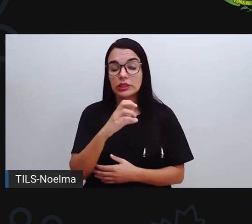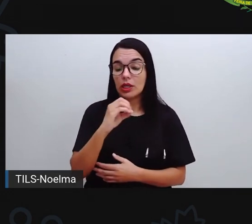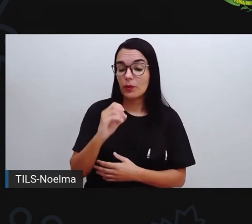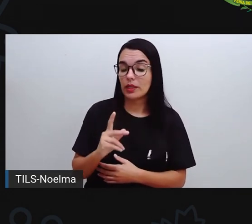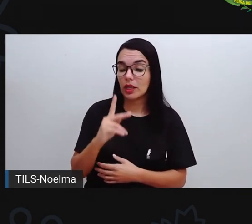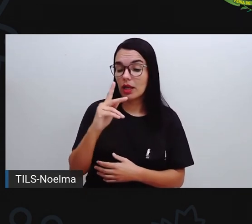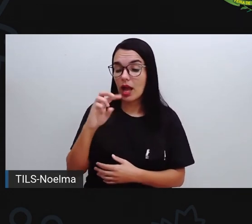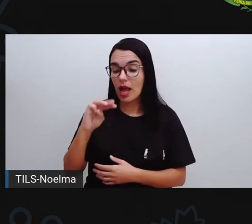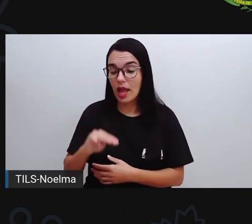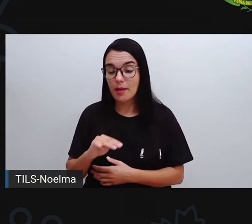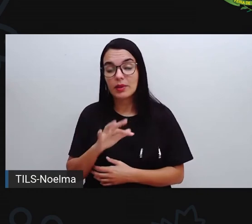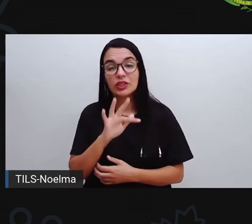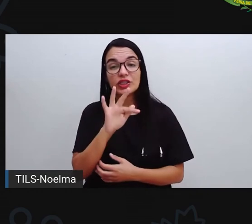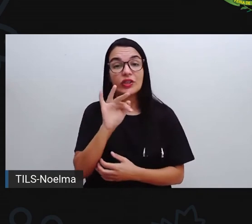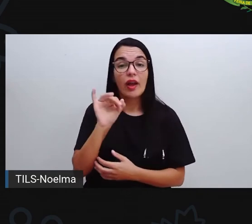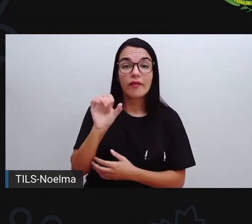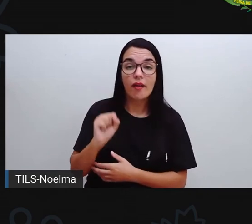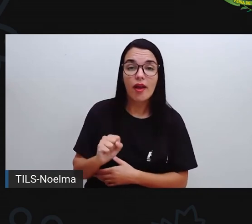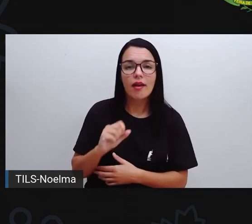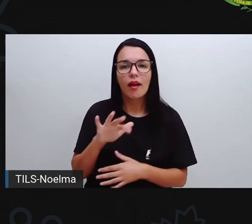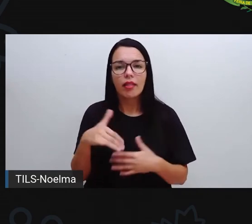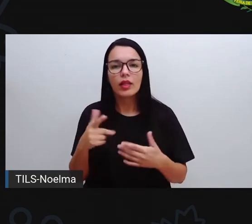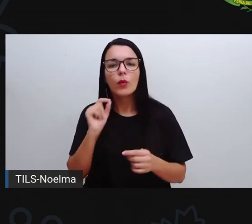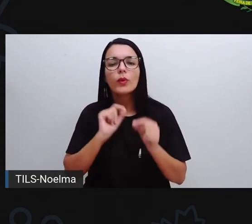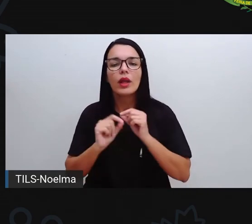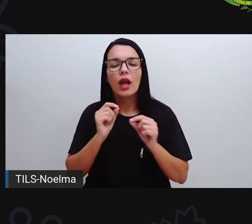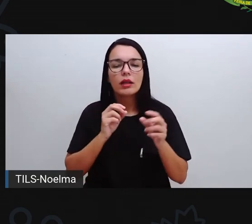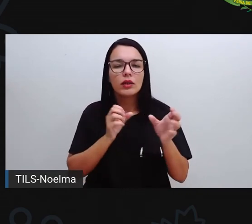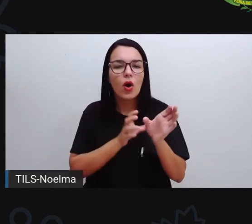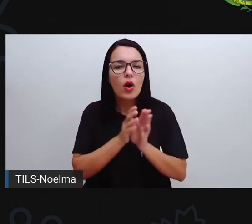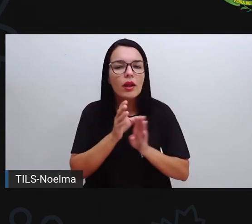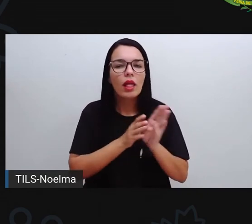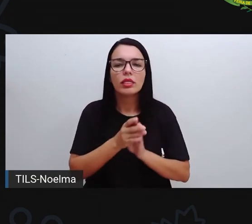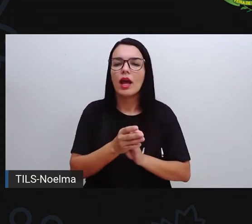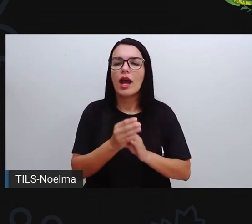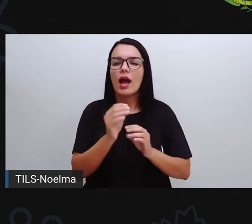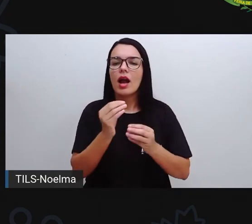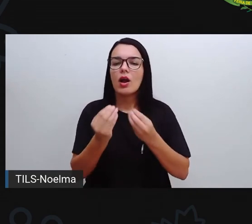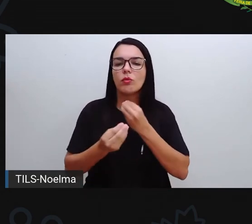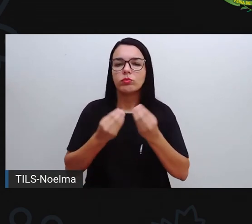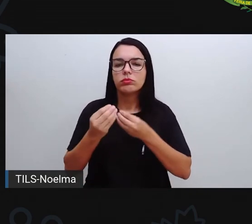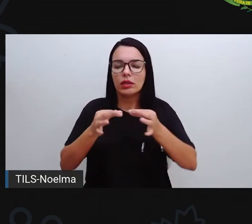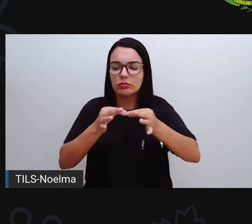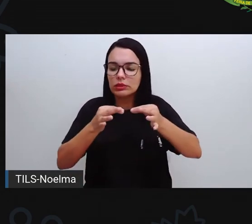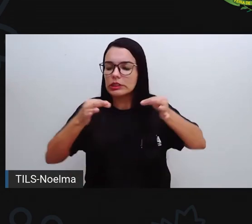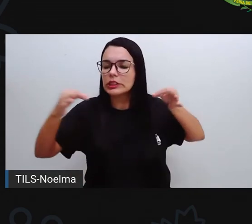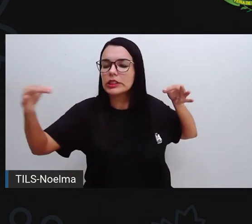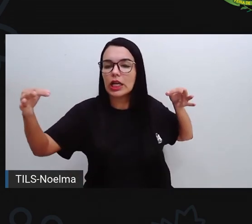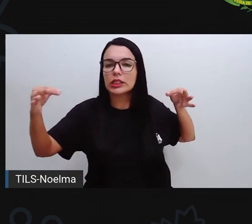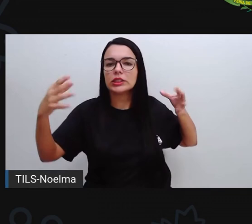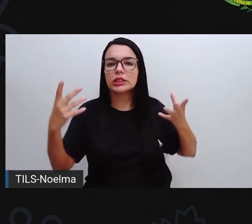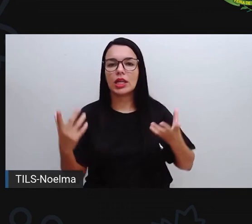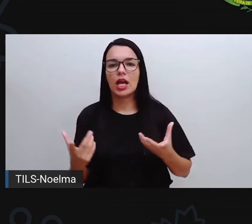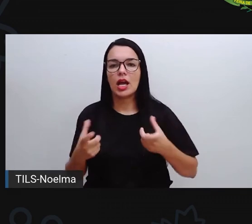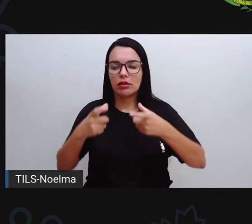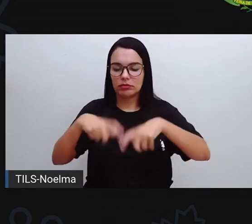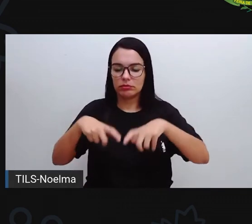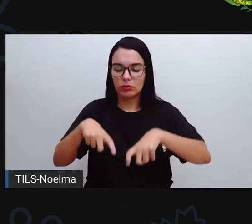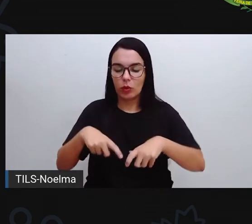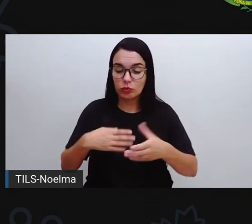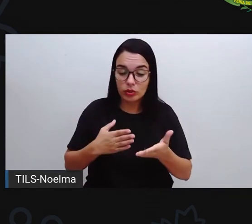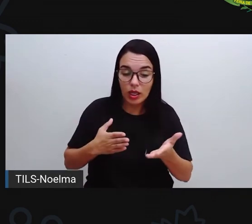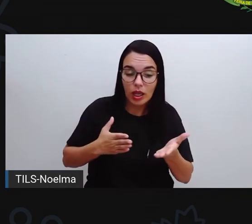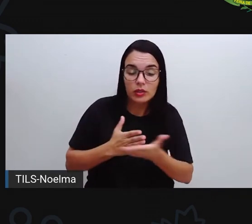Feira, entendeu? Na estrada, assim. Isso serve para nos orientar, né? Para que a gente saiba aonde a gente entrou, uma vez